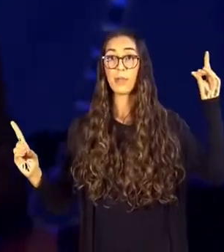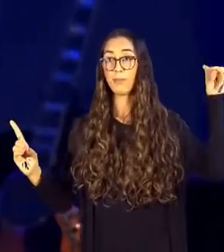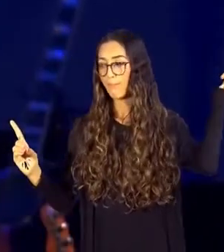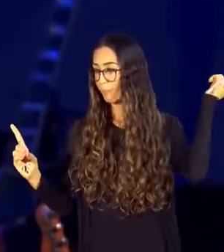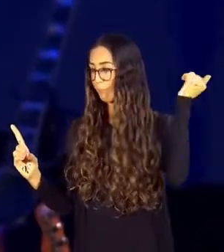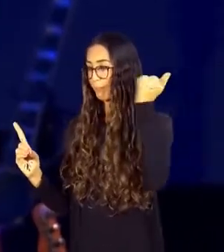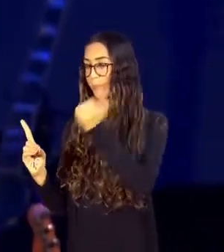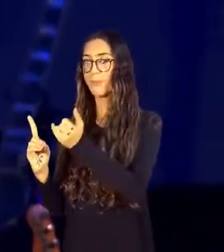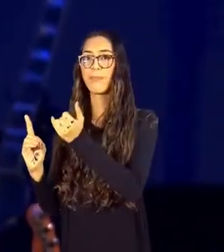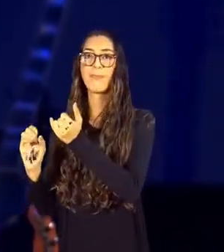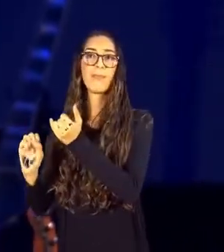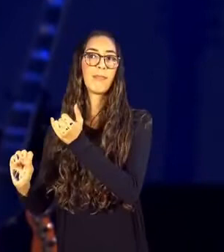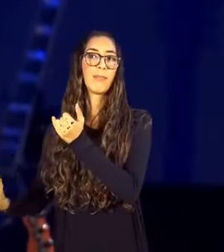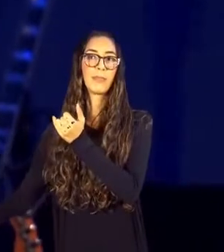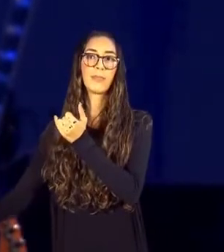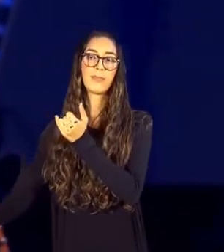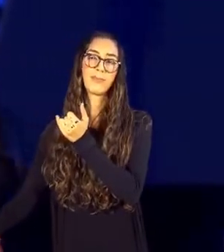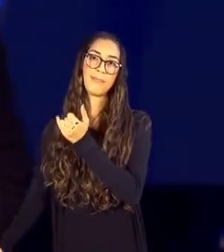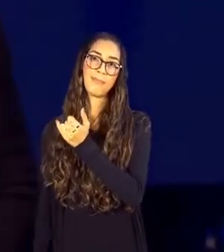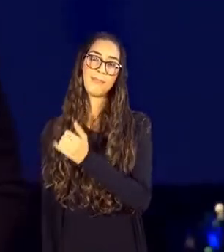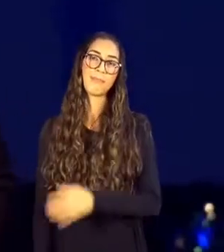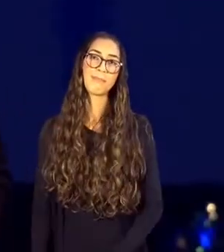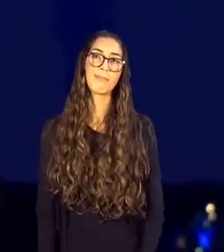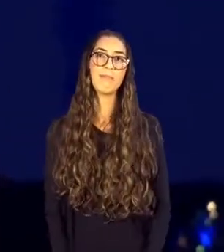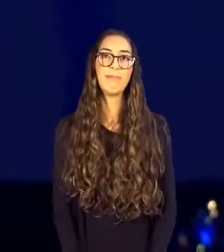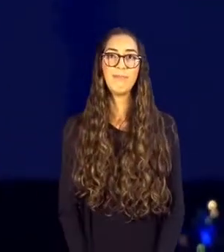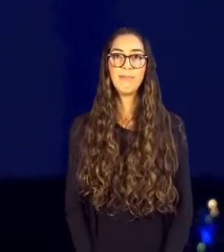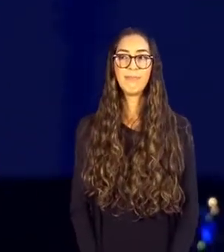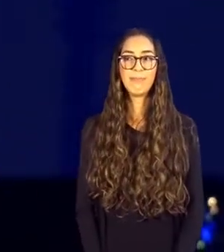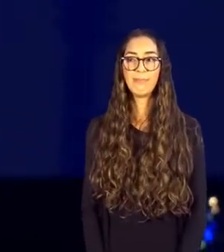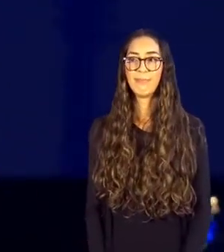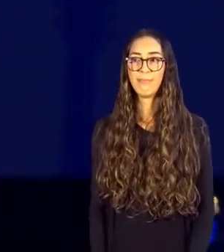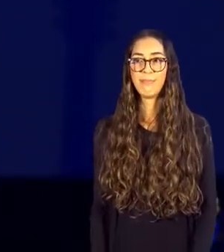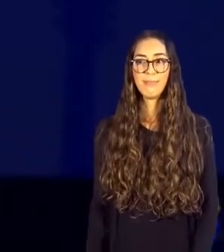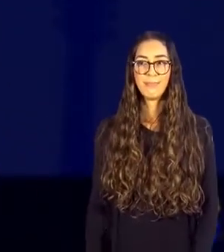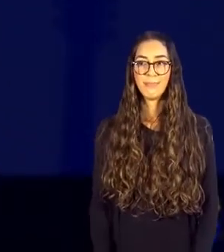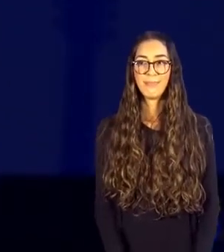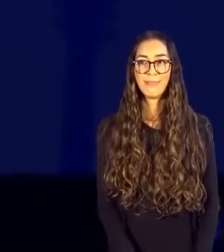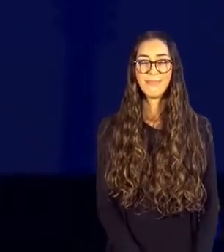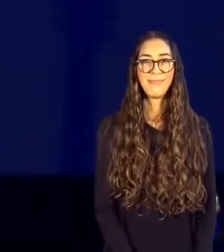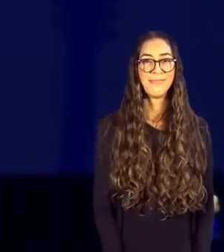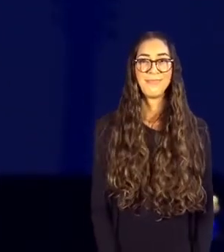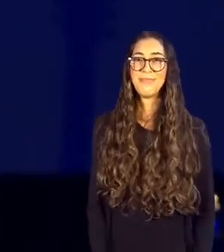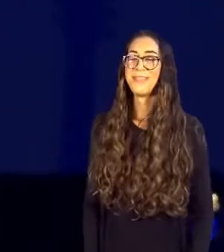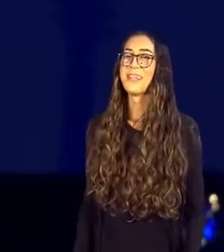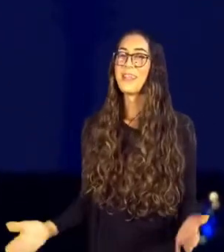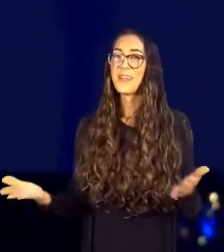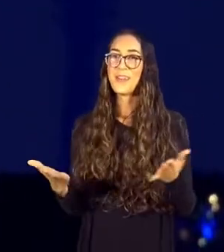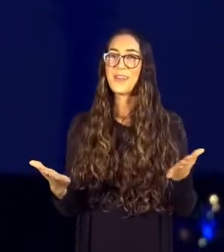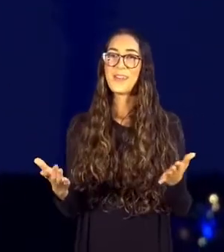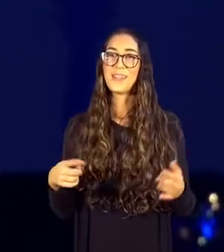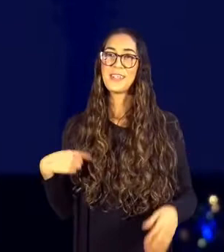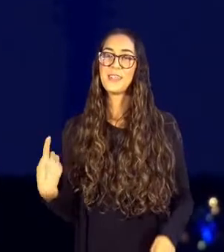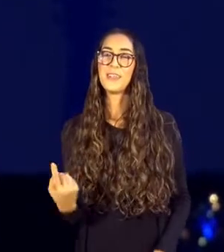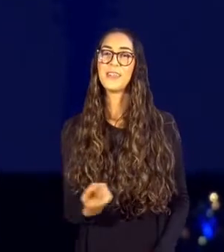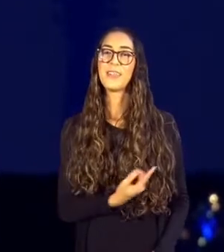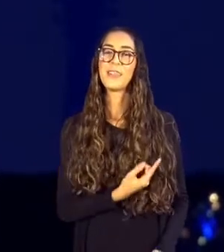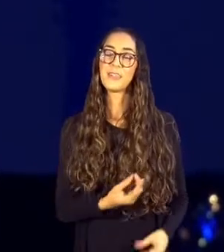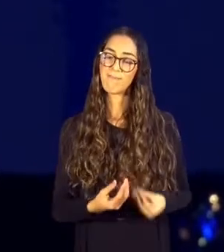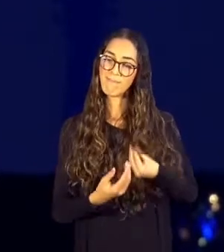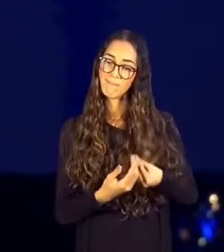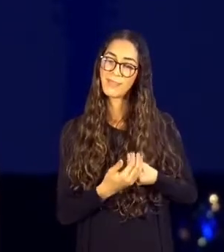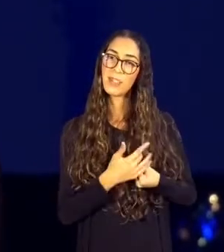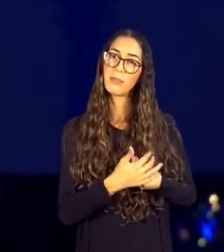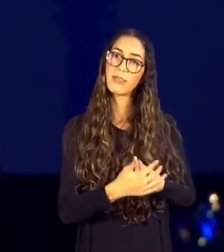pensamento, você vê, por exemplo, o que a gente está vivendo hoje, nos Estados Unidos, na Holanda, aqui no